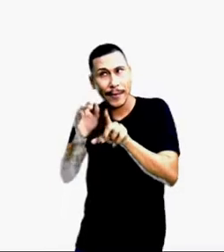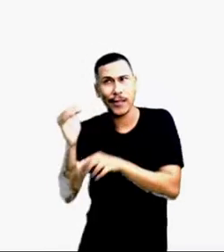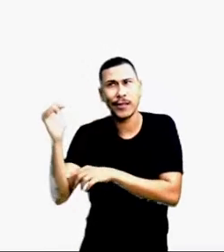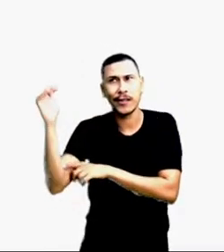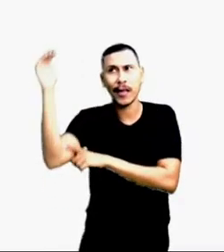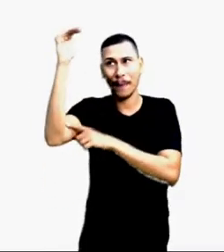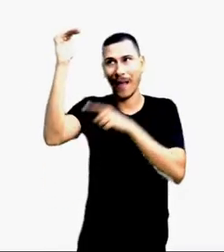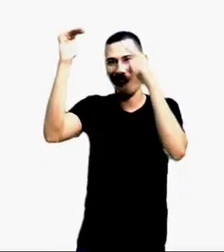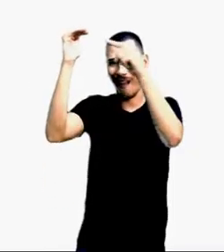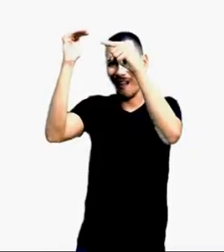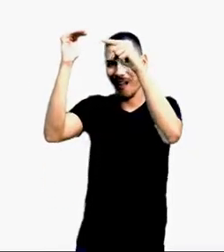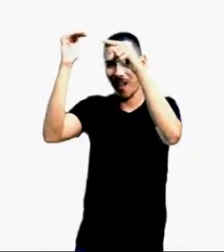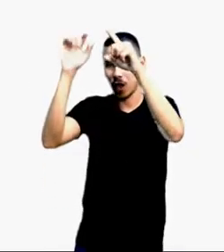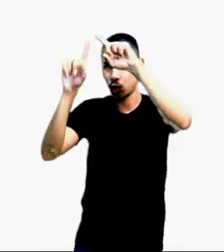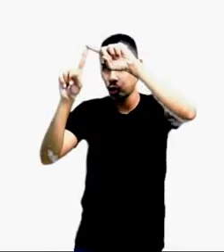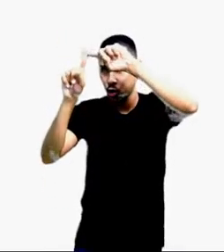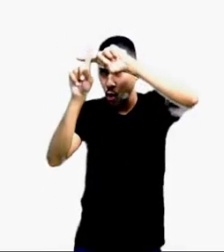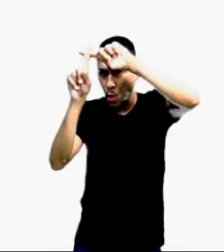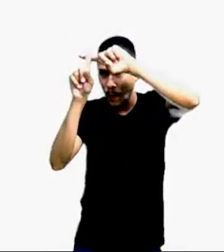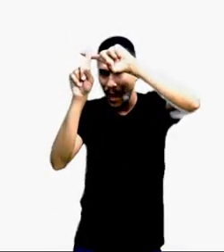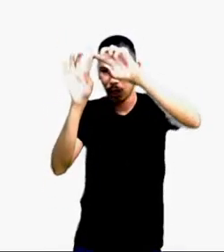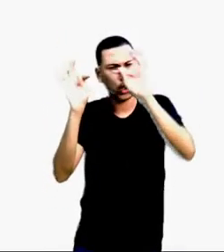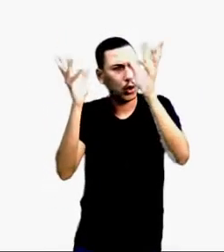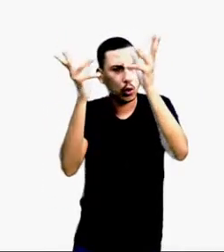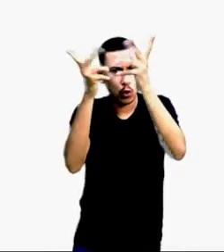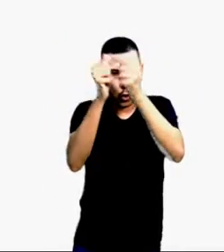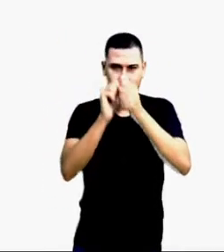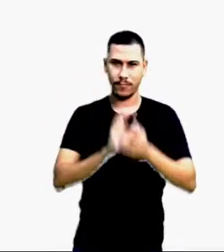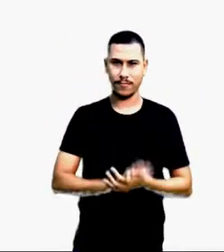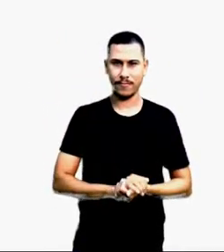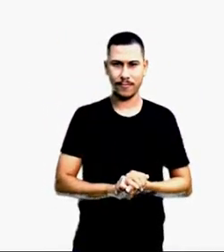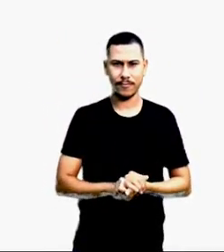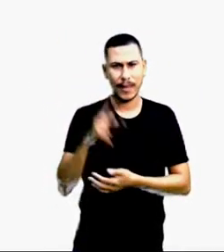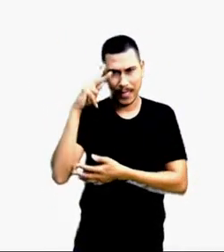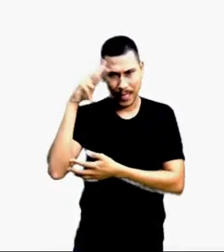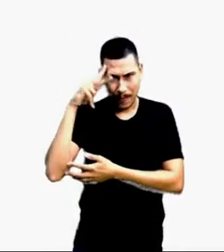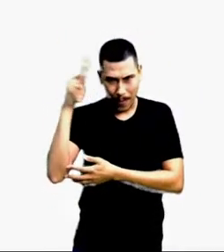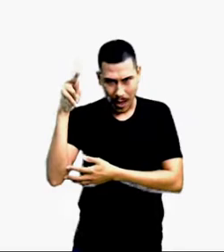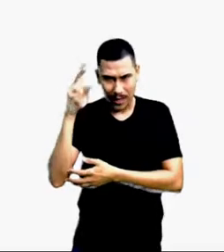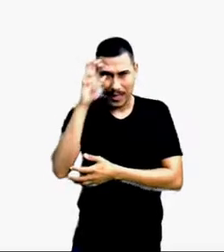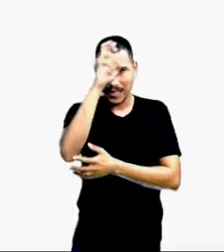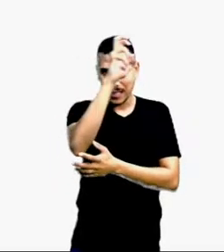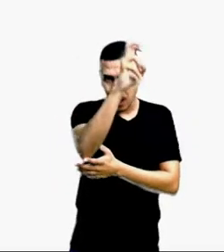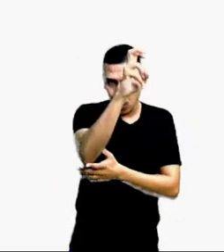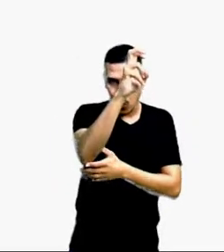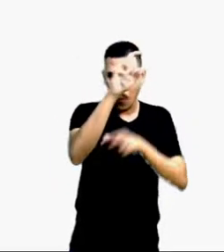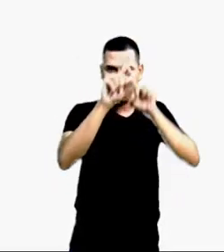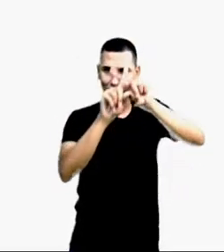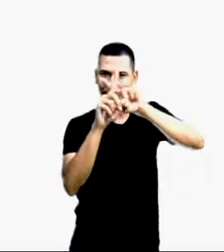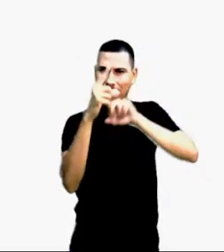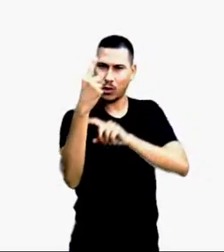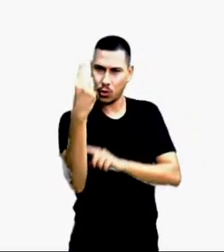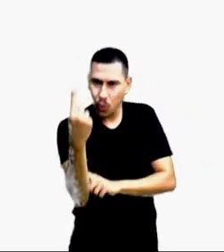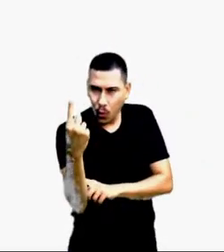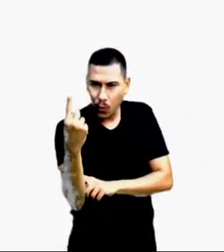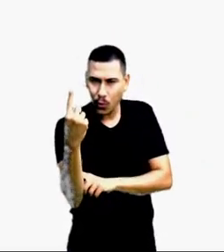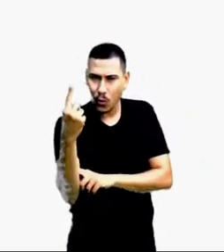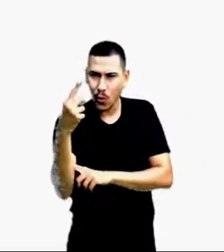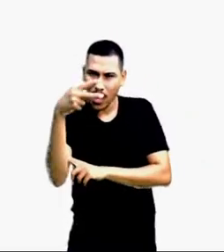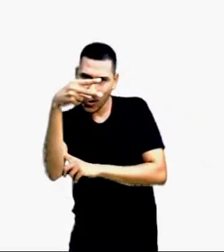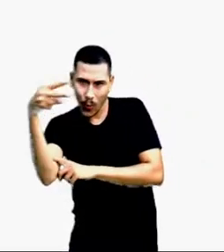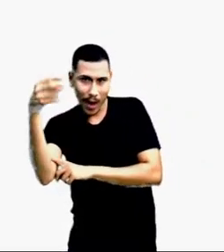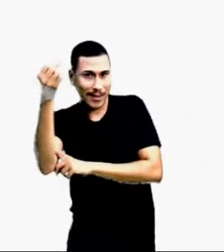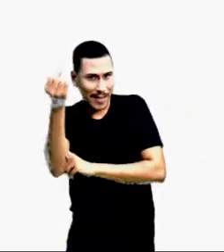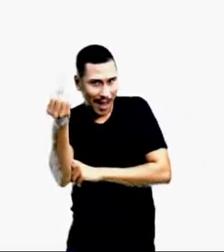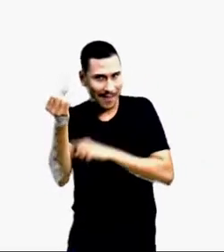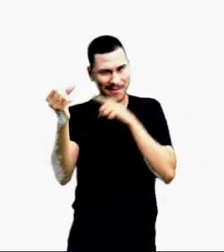você vai somar os expoentes. Lembre ali, o caso é 5 mais 1, que é igual a